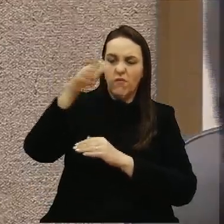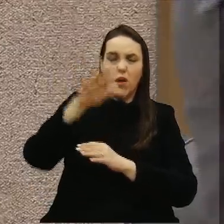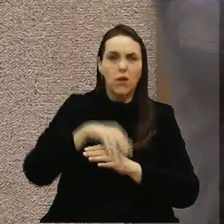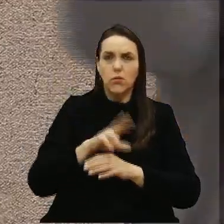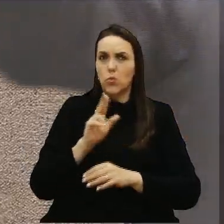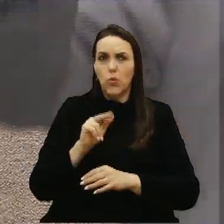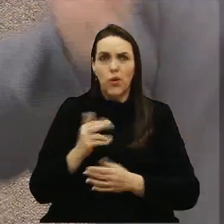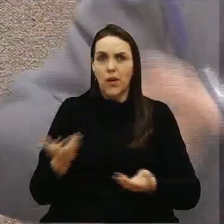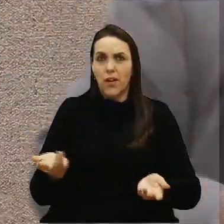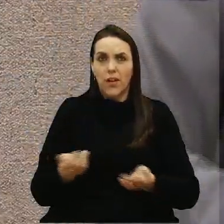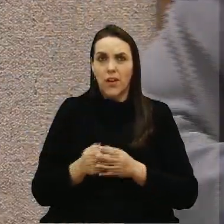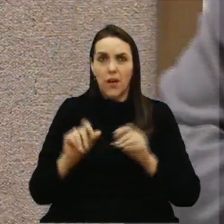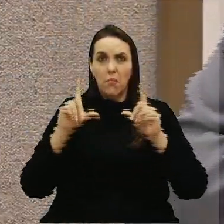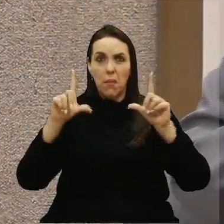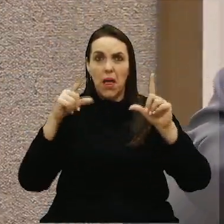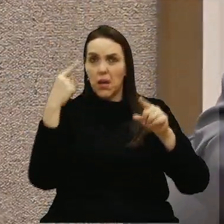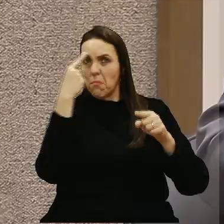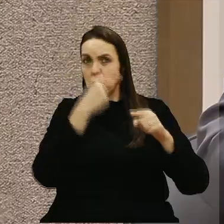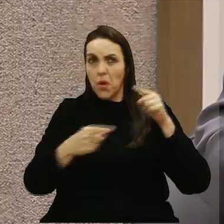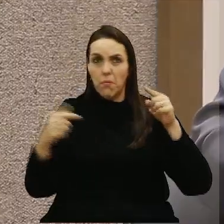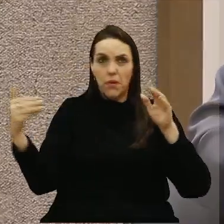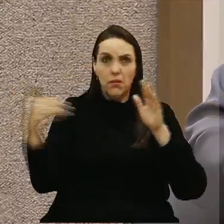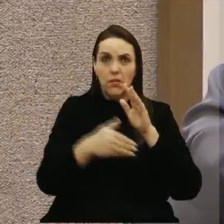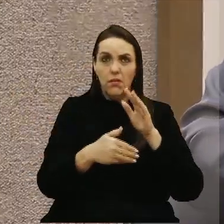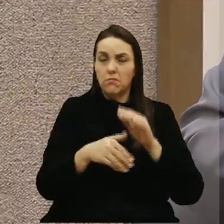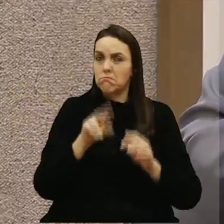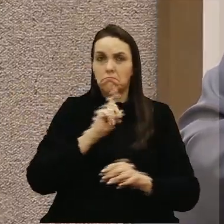Tem alguma placa proibido? Não.